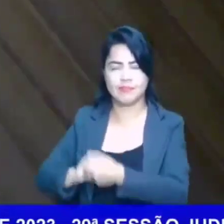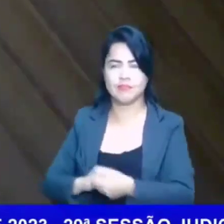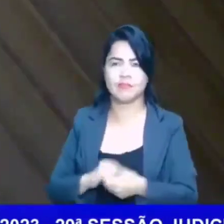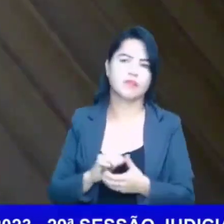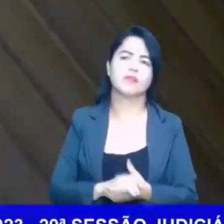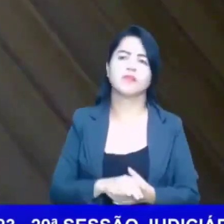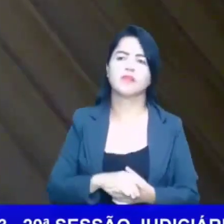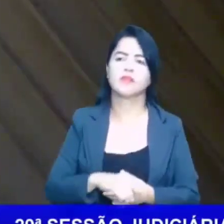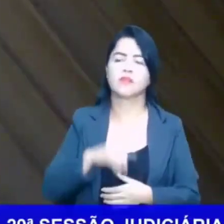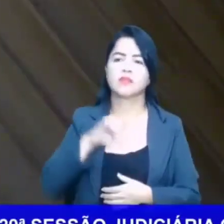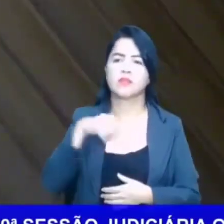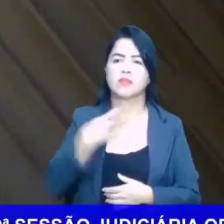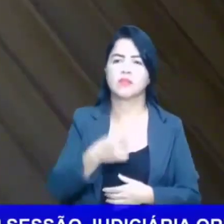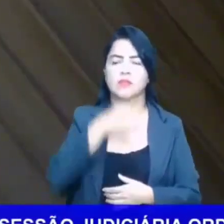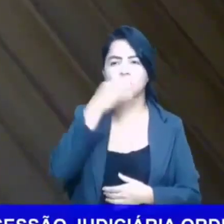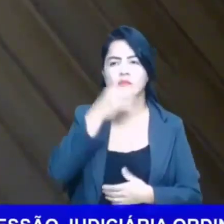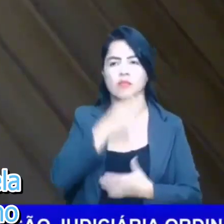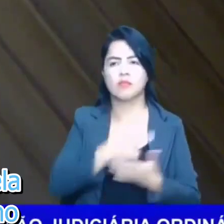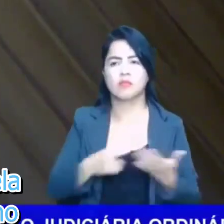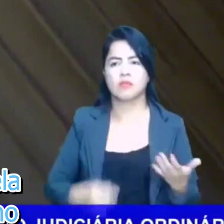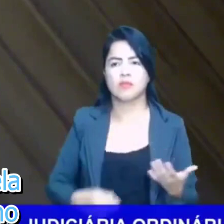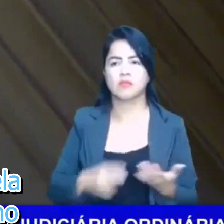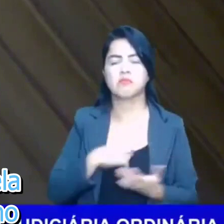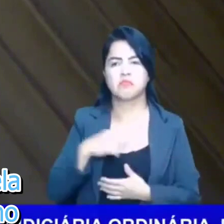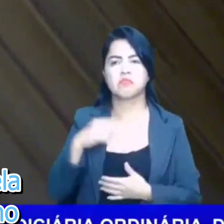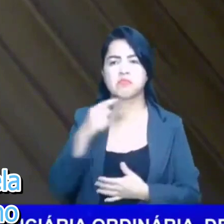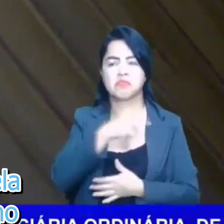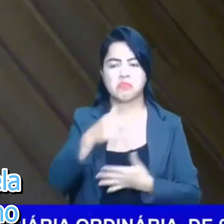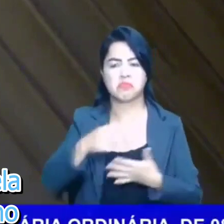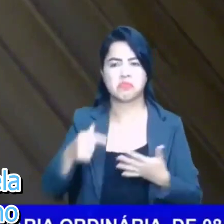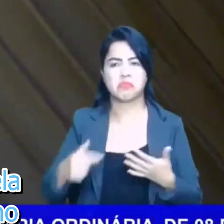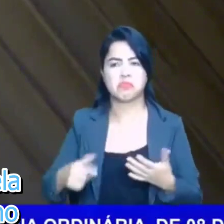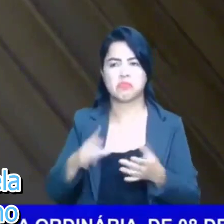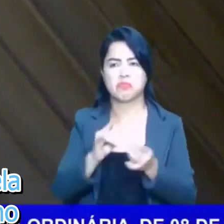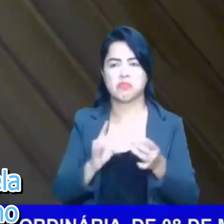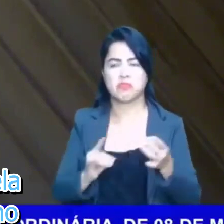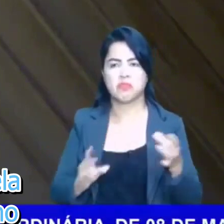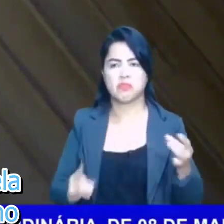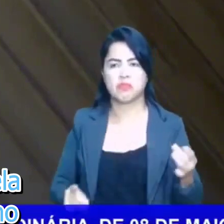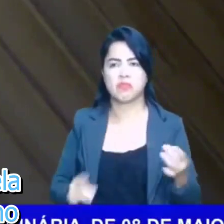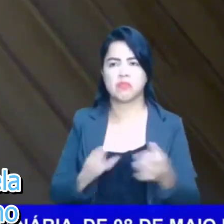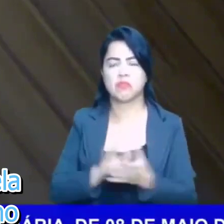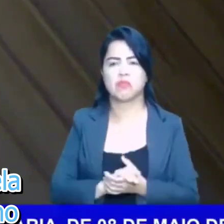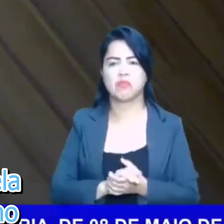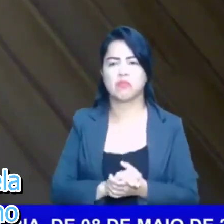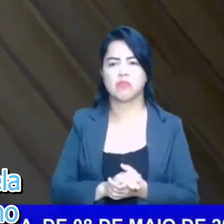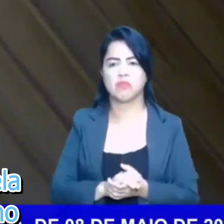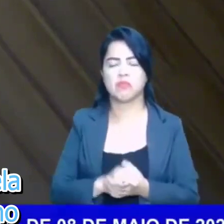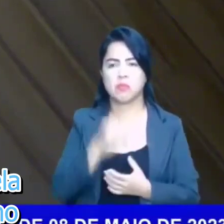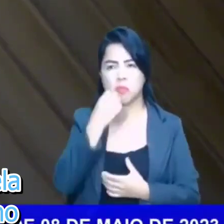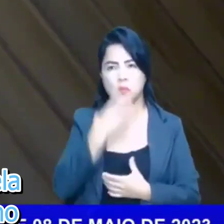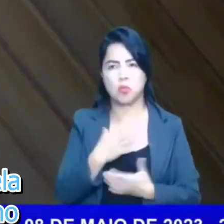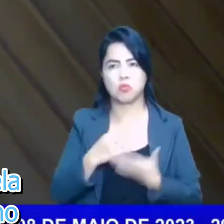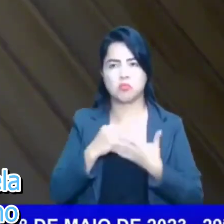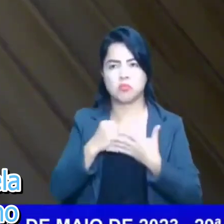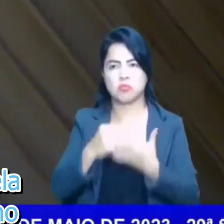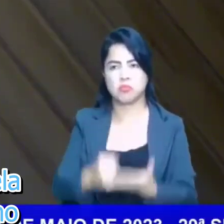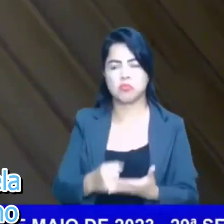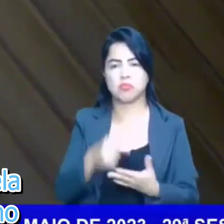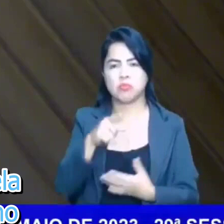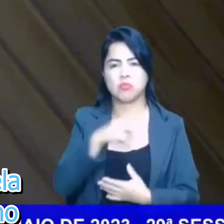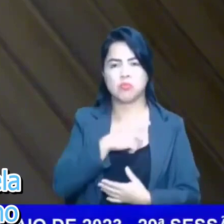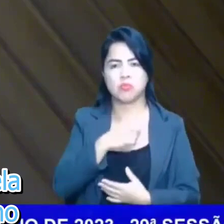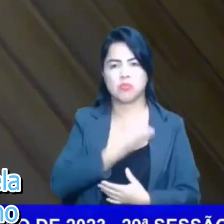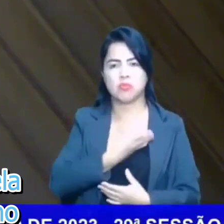Após o excelente relatório, imagem direcionada à tribuna, onde o doutor Fábio ainda está com a palavra, e a bela sustentação